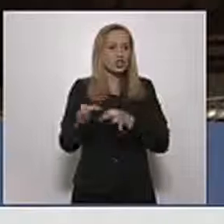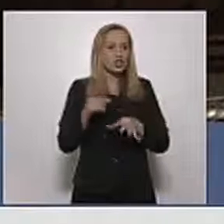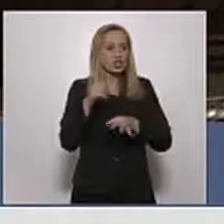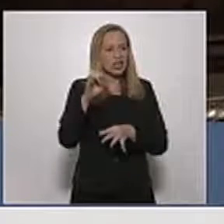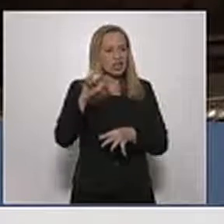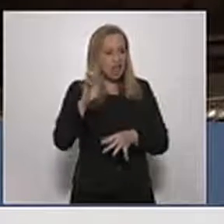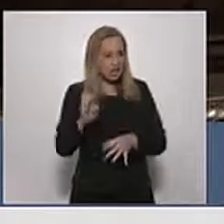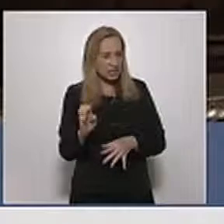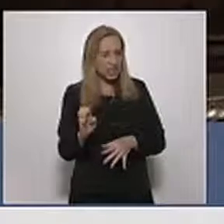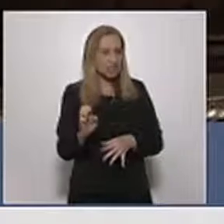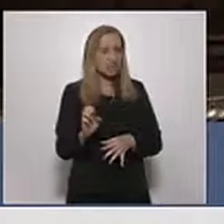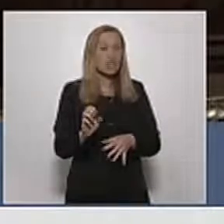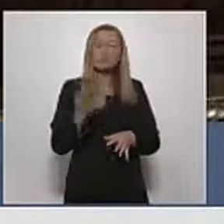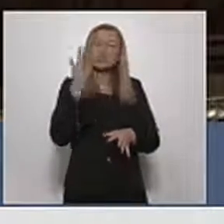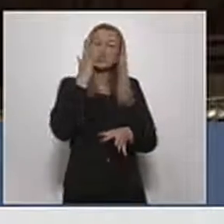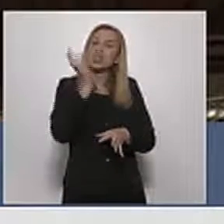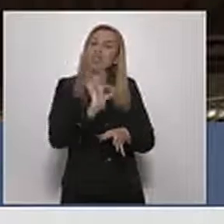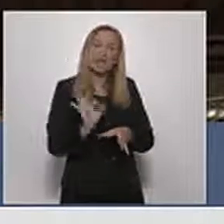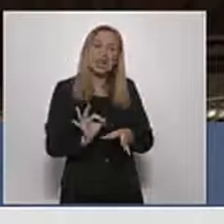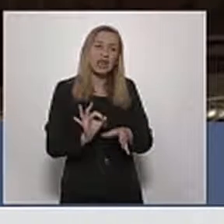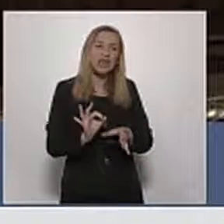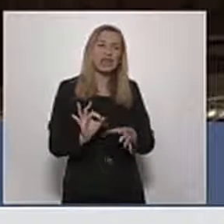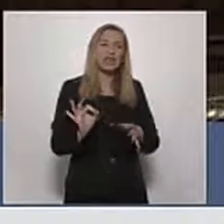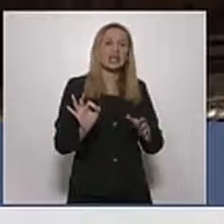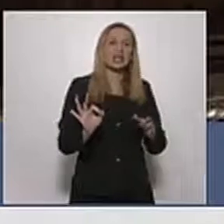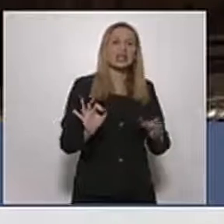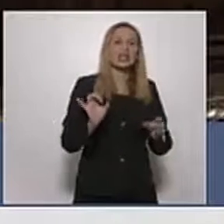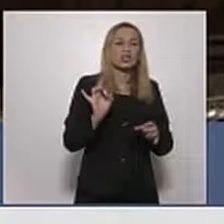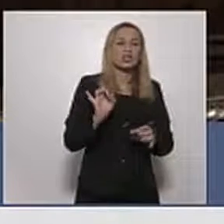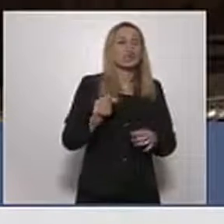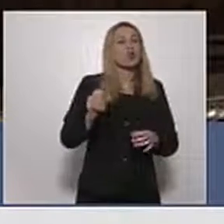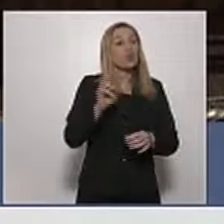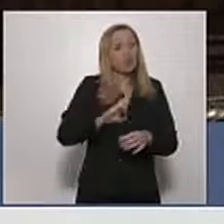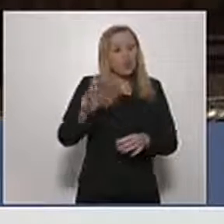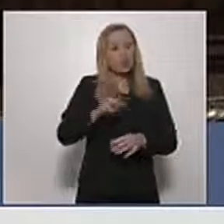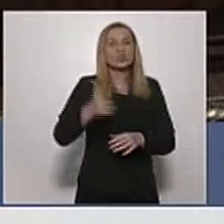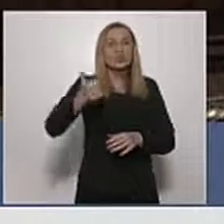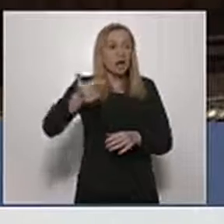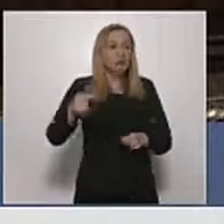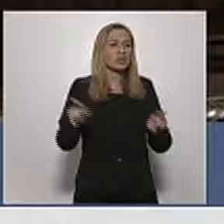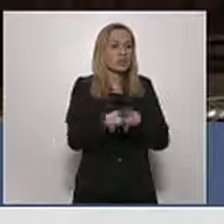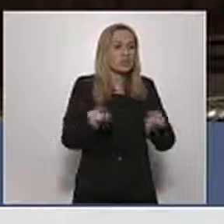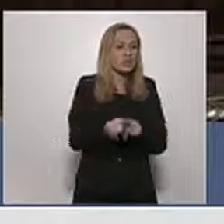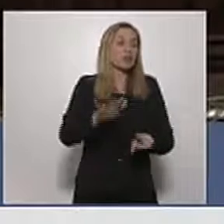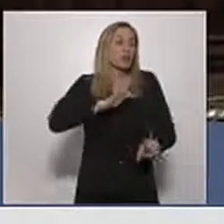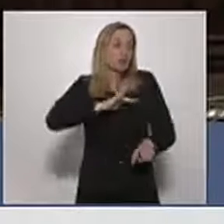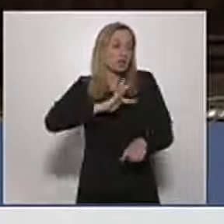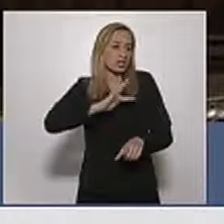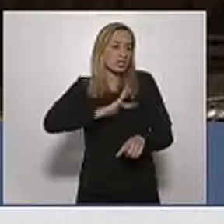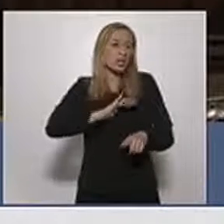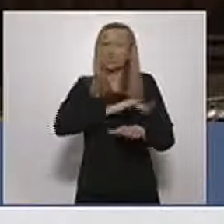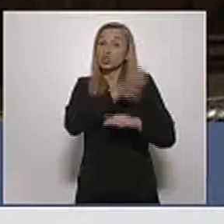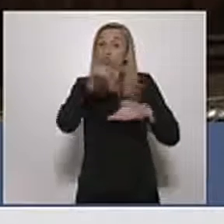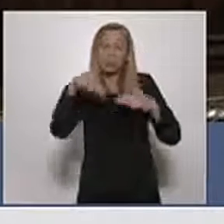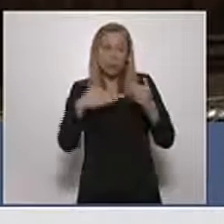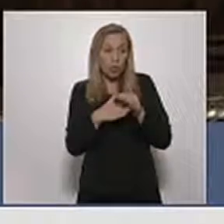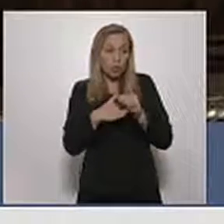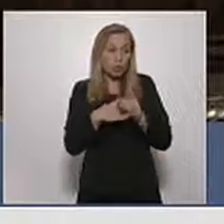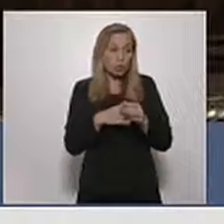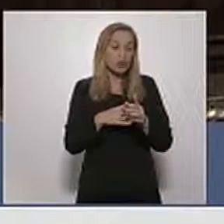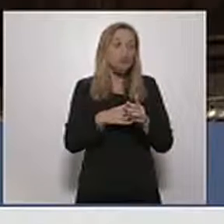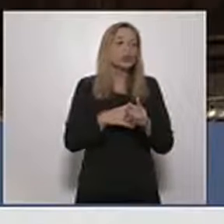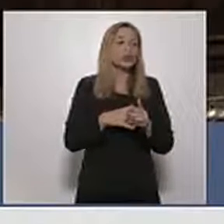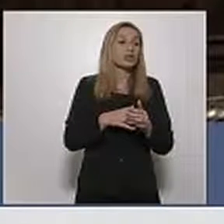sobre porte de armas dos agentes de segurança. Os nobres deputados vieram aqui votar entendendo que votariam um projeto